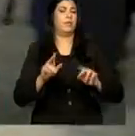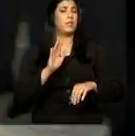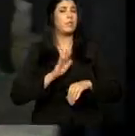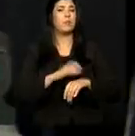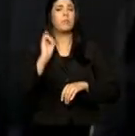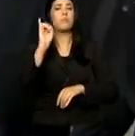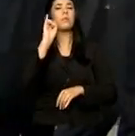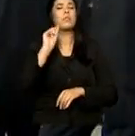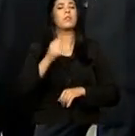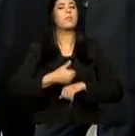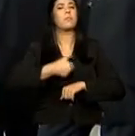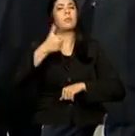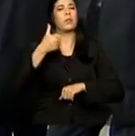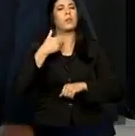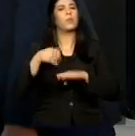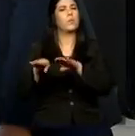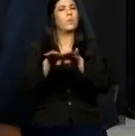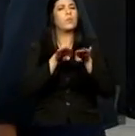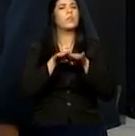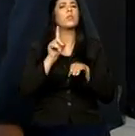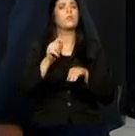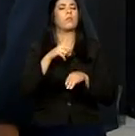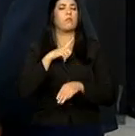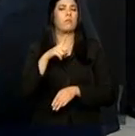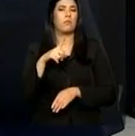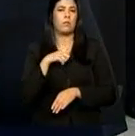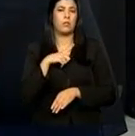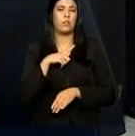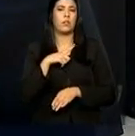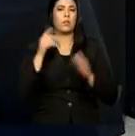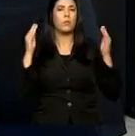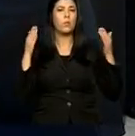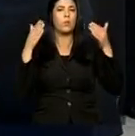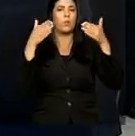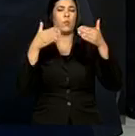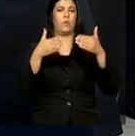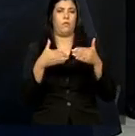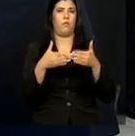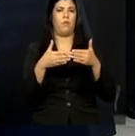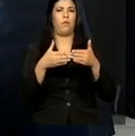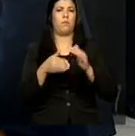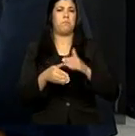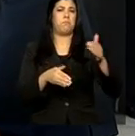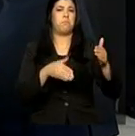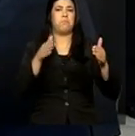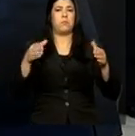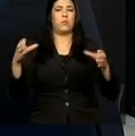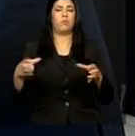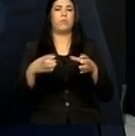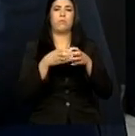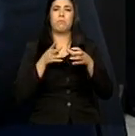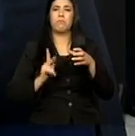do que superar o estranhamento do que a existência de um foro multilateral permanente. E